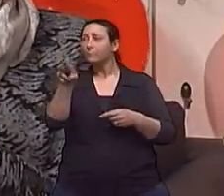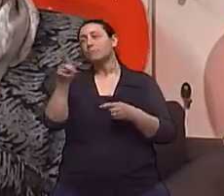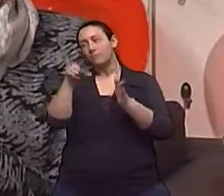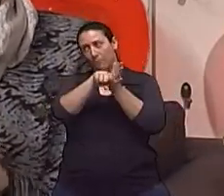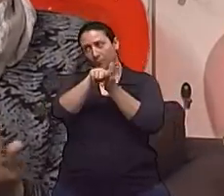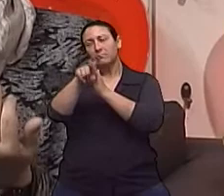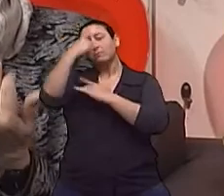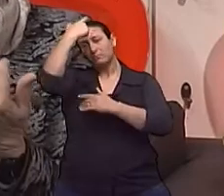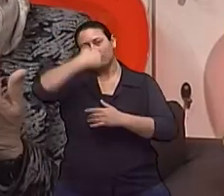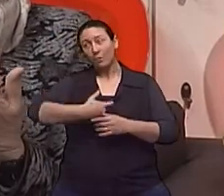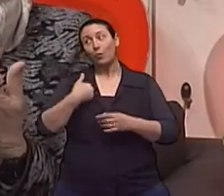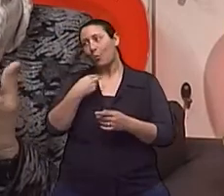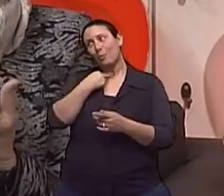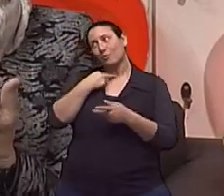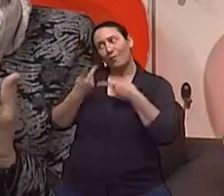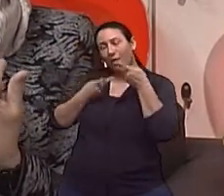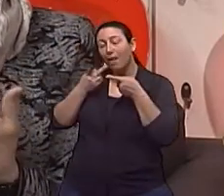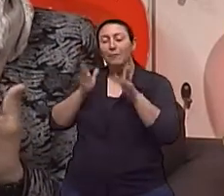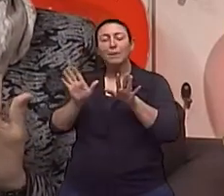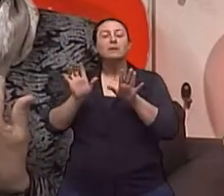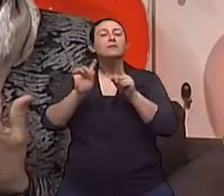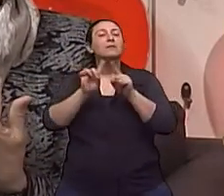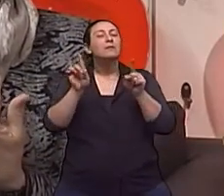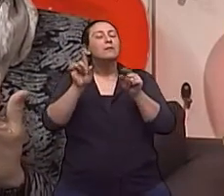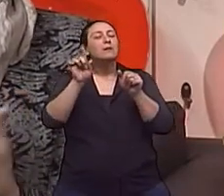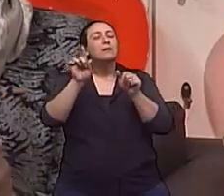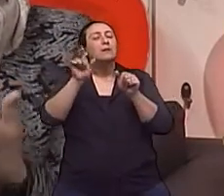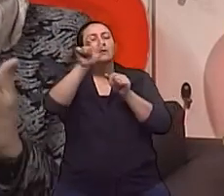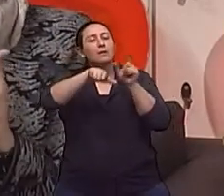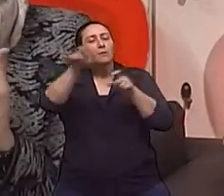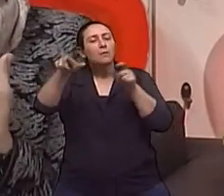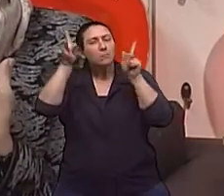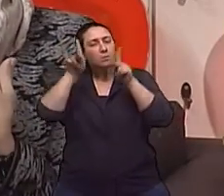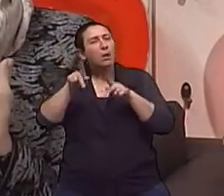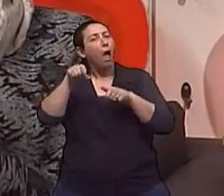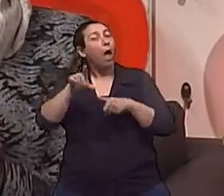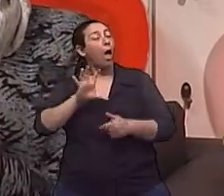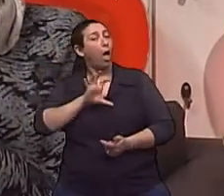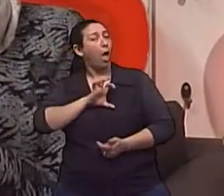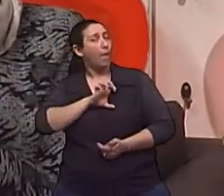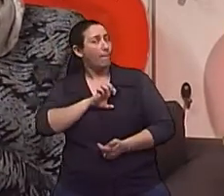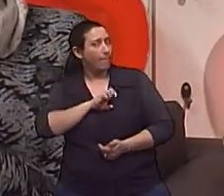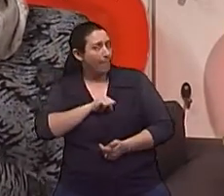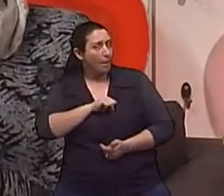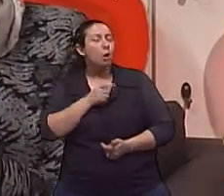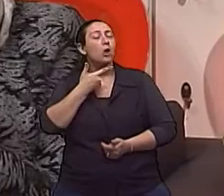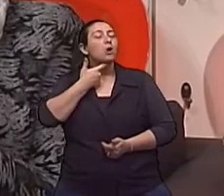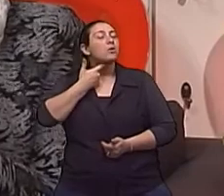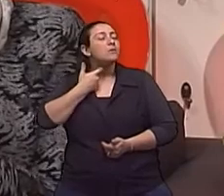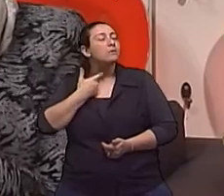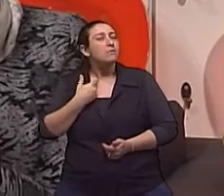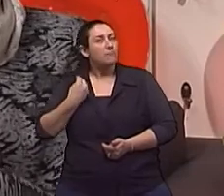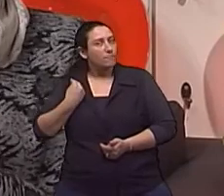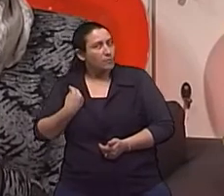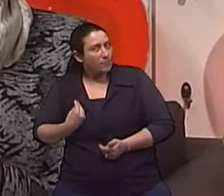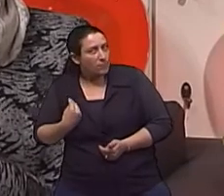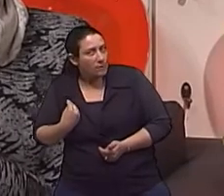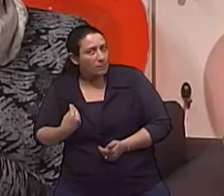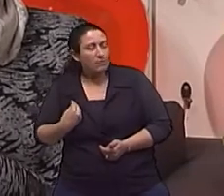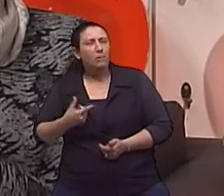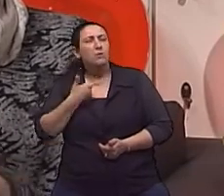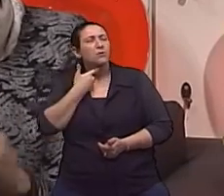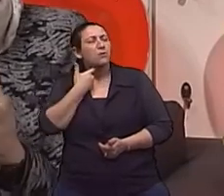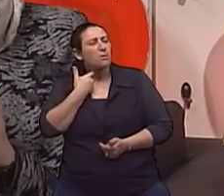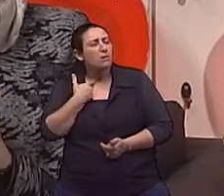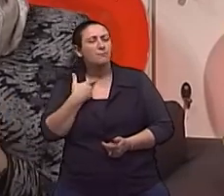sendo pesquisada eu não falasse perfeito todos Eles amam o que fazem eles gostam de viver eles têm motivação